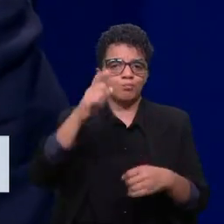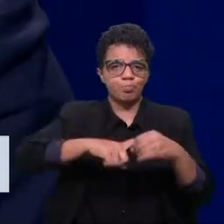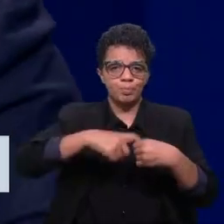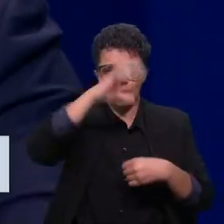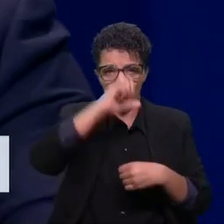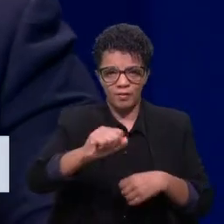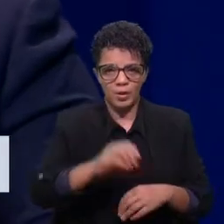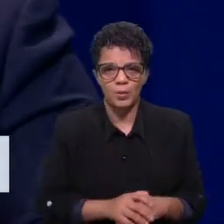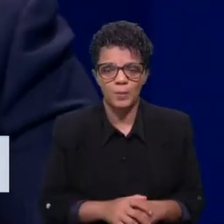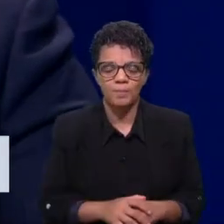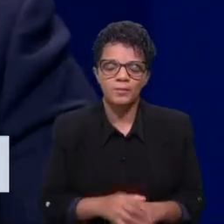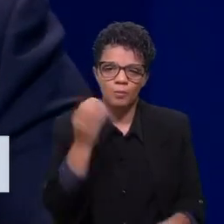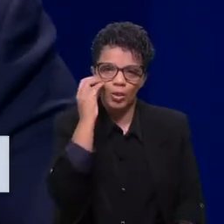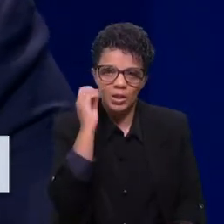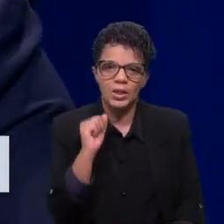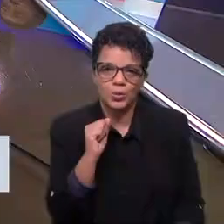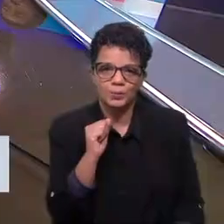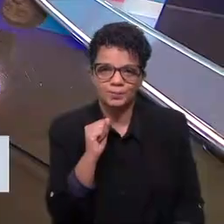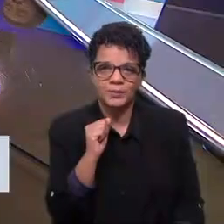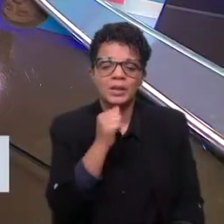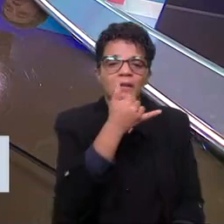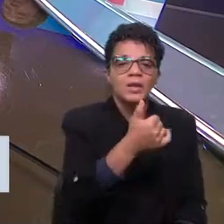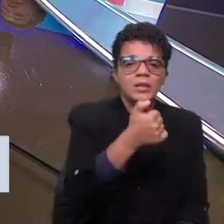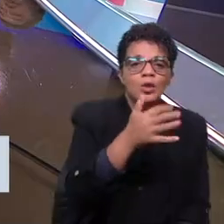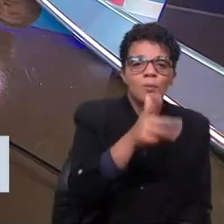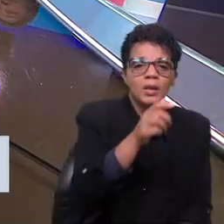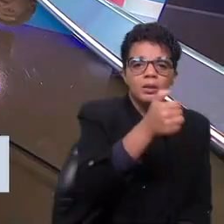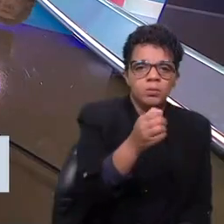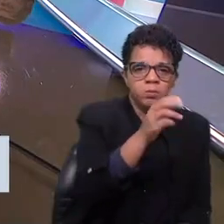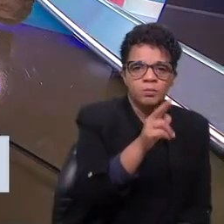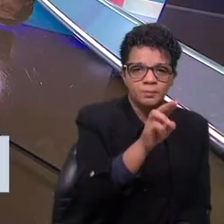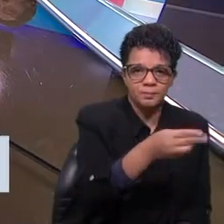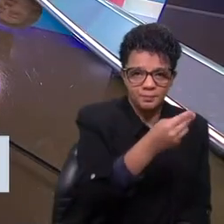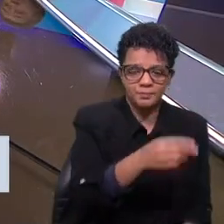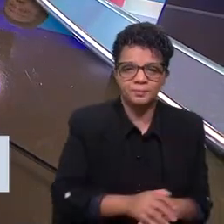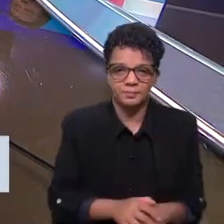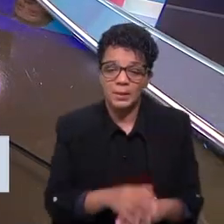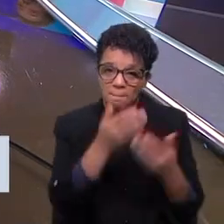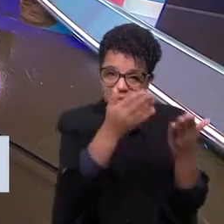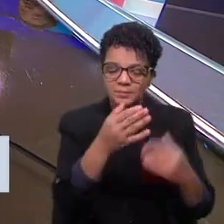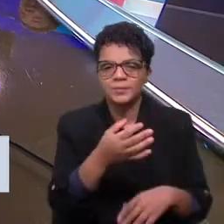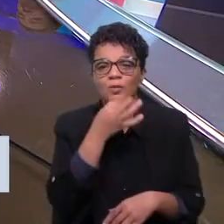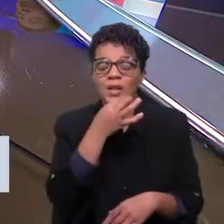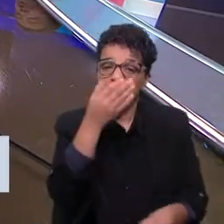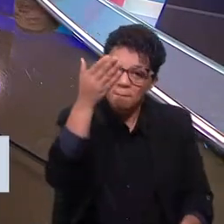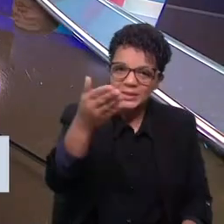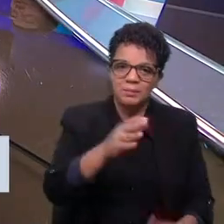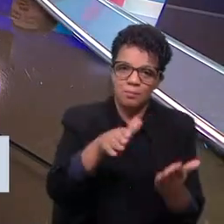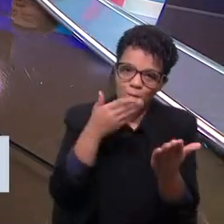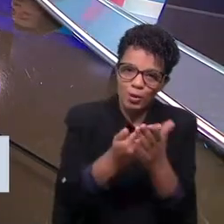governo ora luí monro pris 25500 mil fal no início da medida estoul a falar